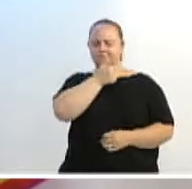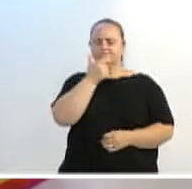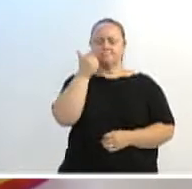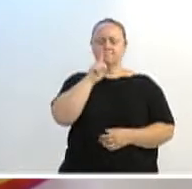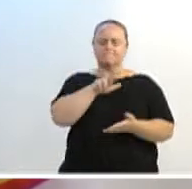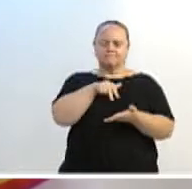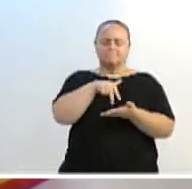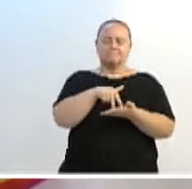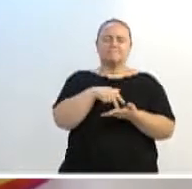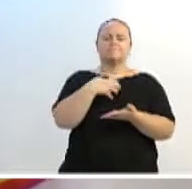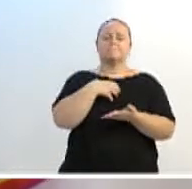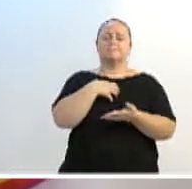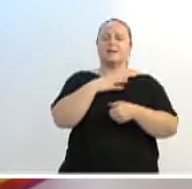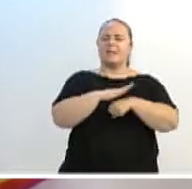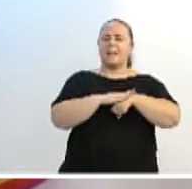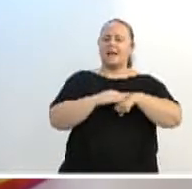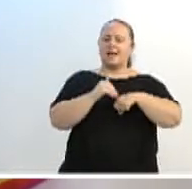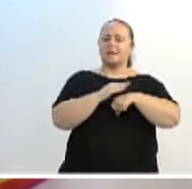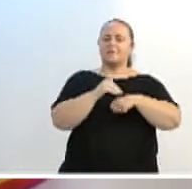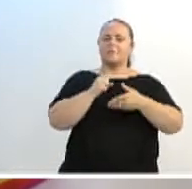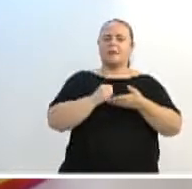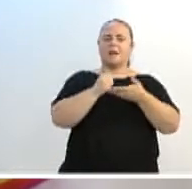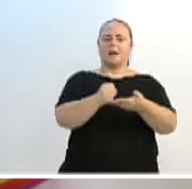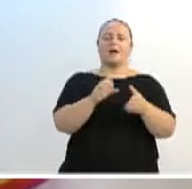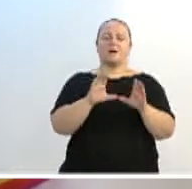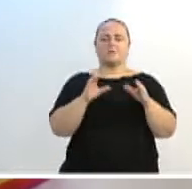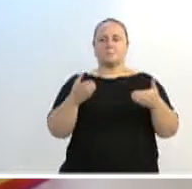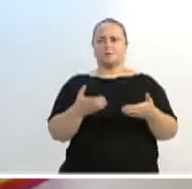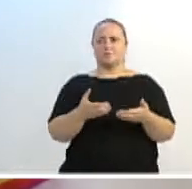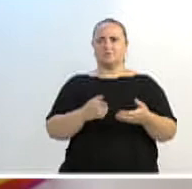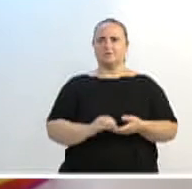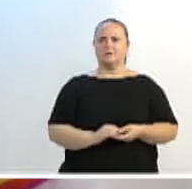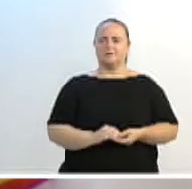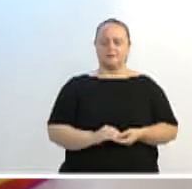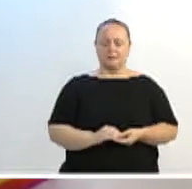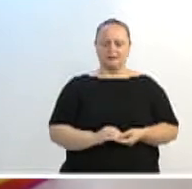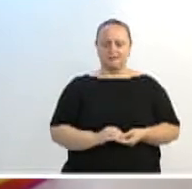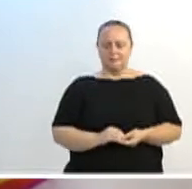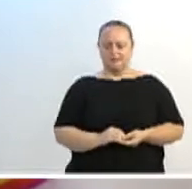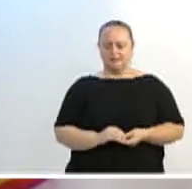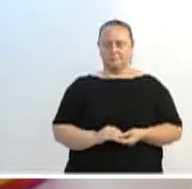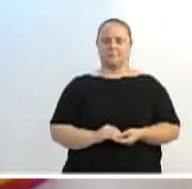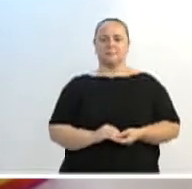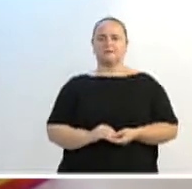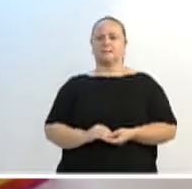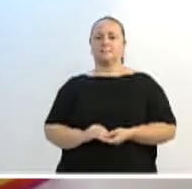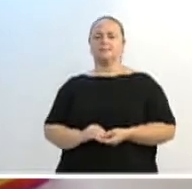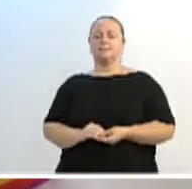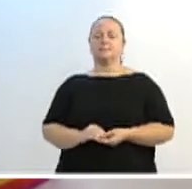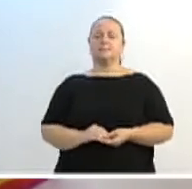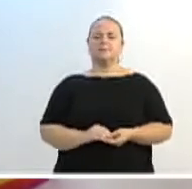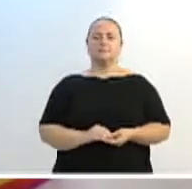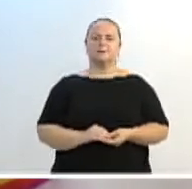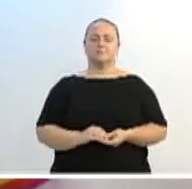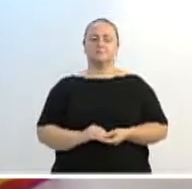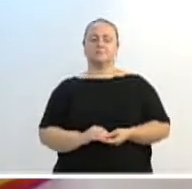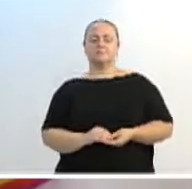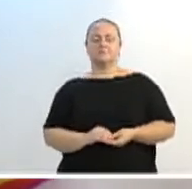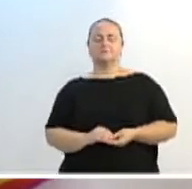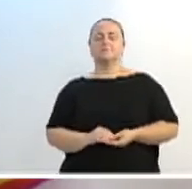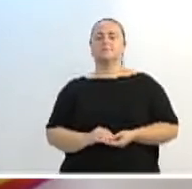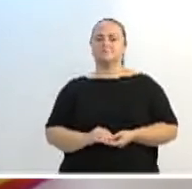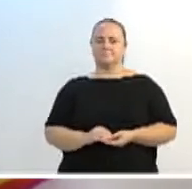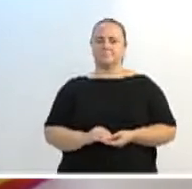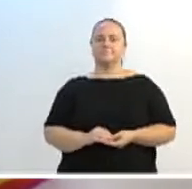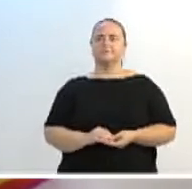muito carinhosa por nossa comunidade. Então, parabéns a todos os rotarianos. Quero aqui também dar continuidade, Ari, com as ações